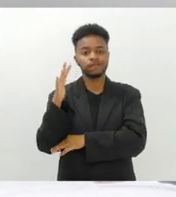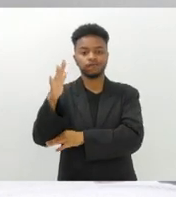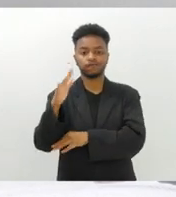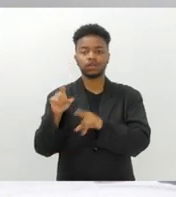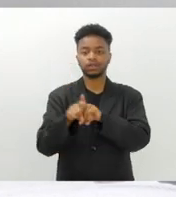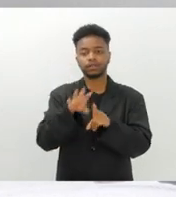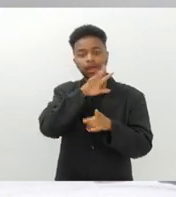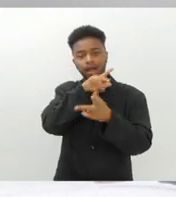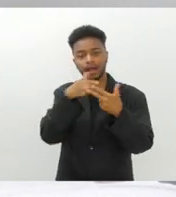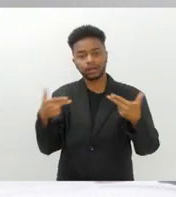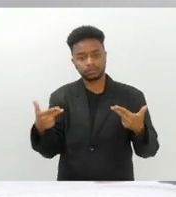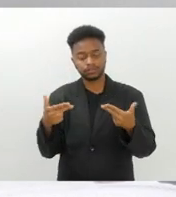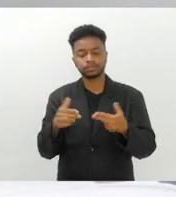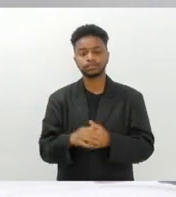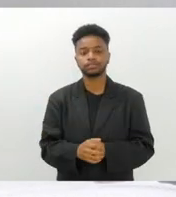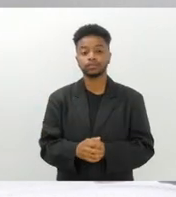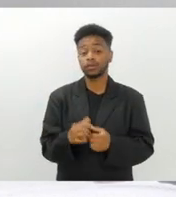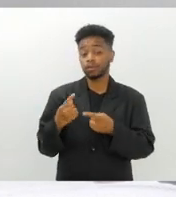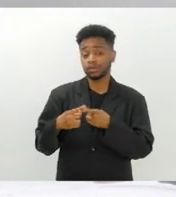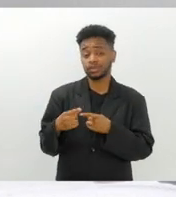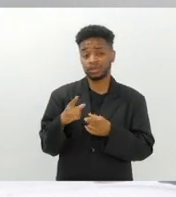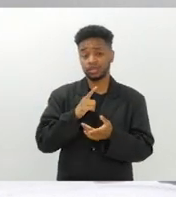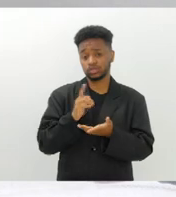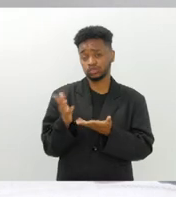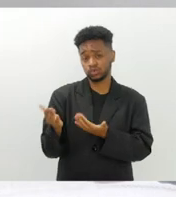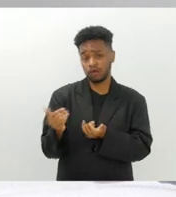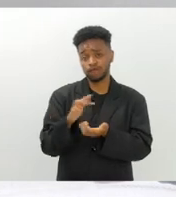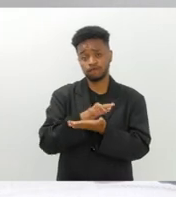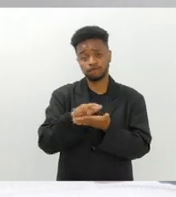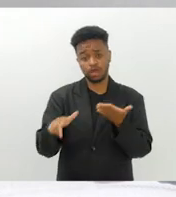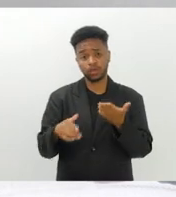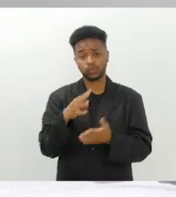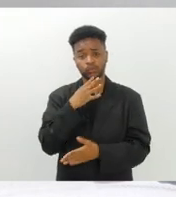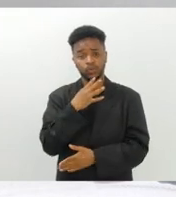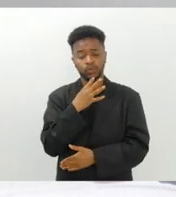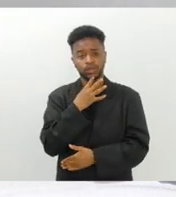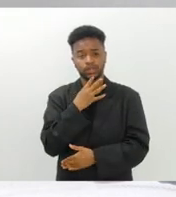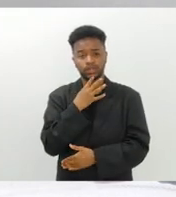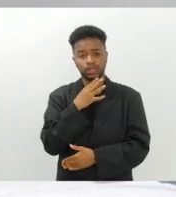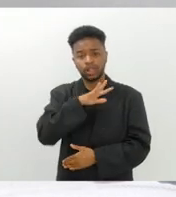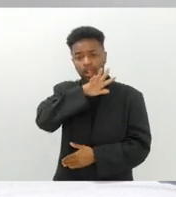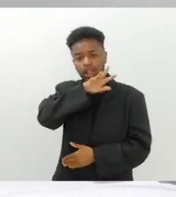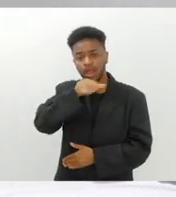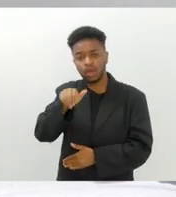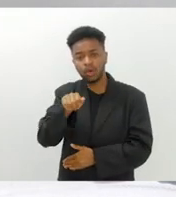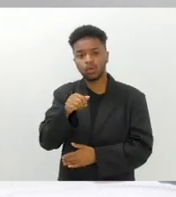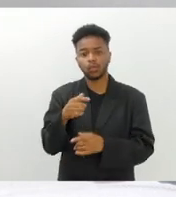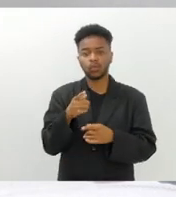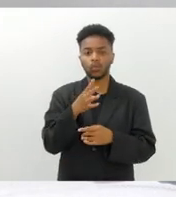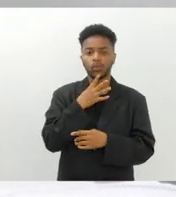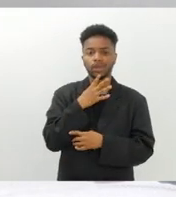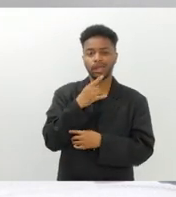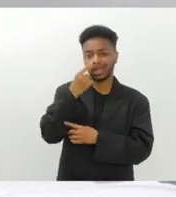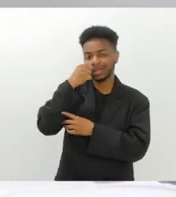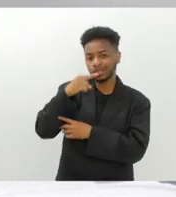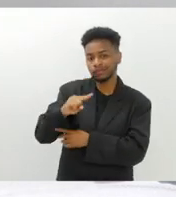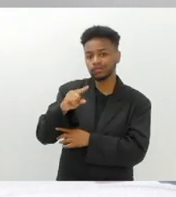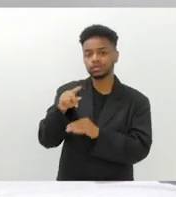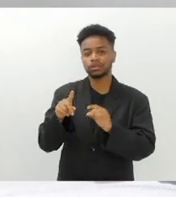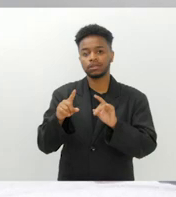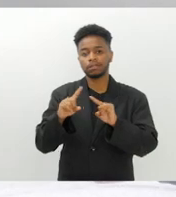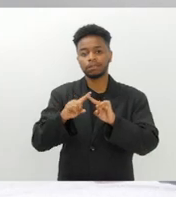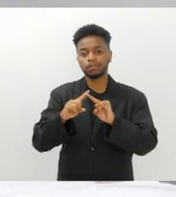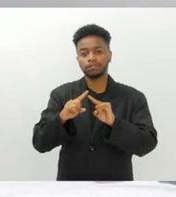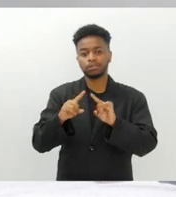Muitas desses jovens conhecem o leão, o elefante das revistas de quadrinhos,